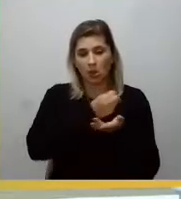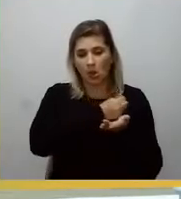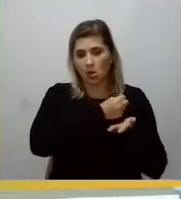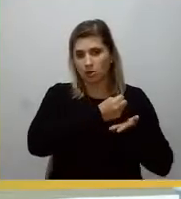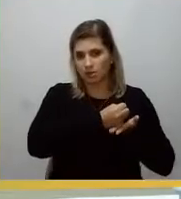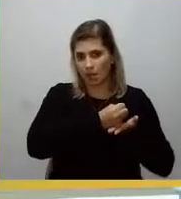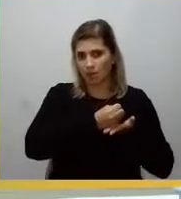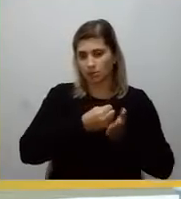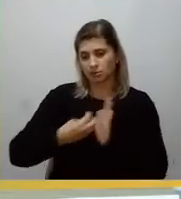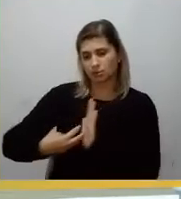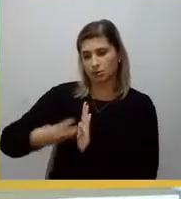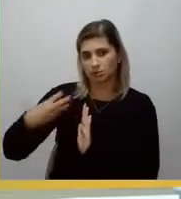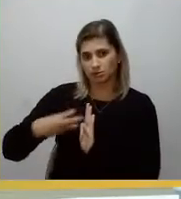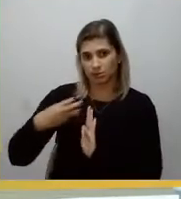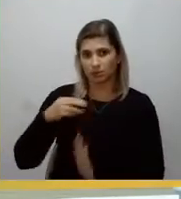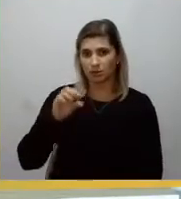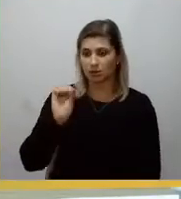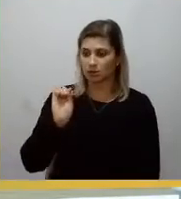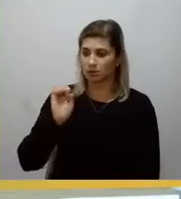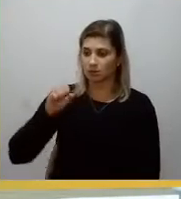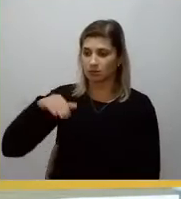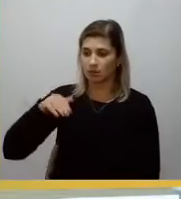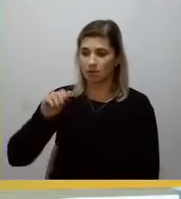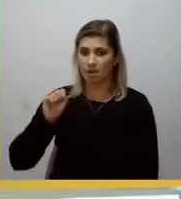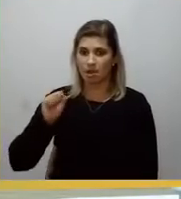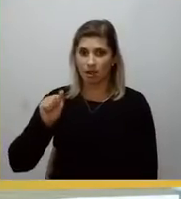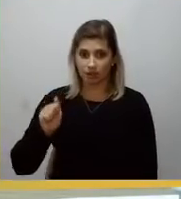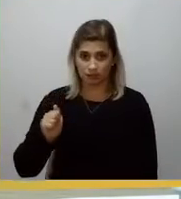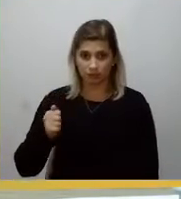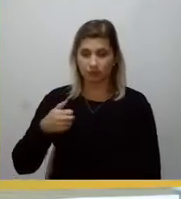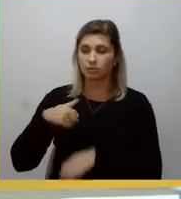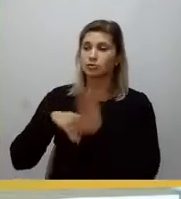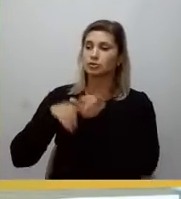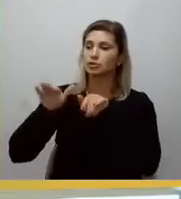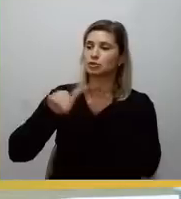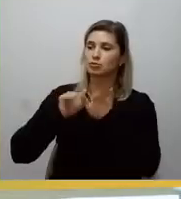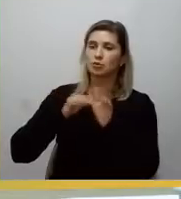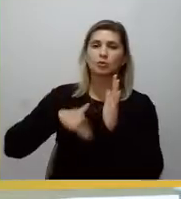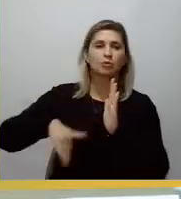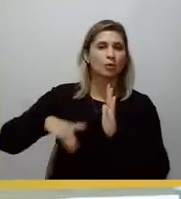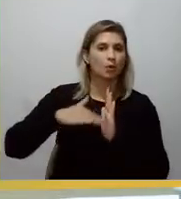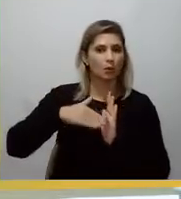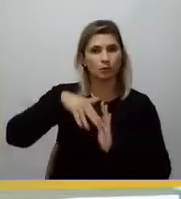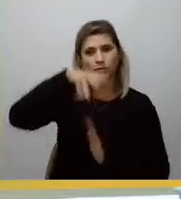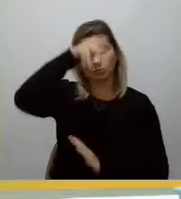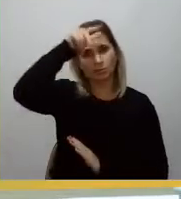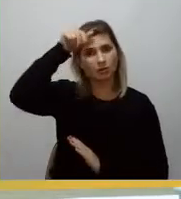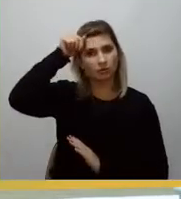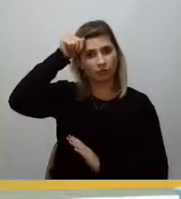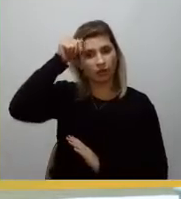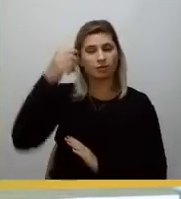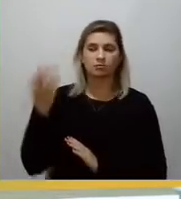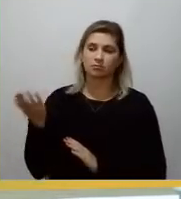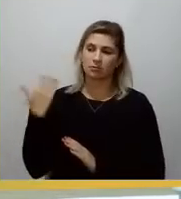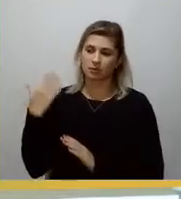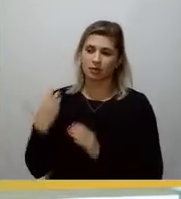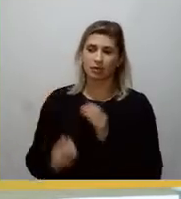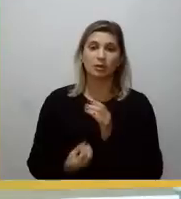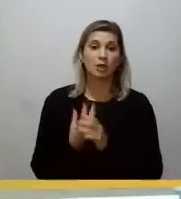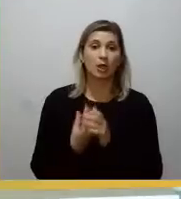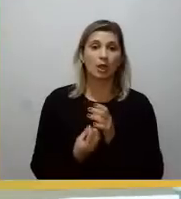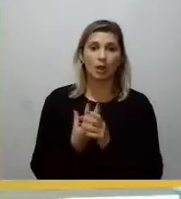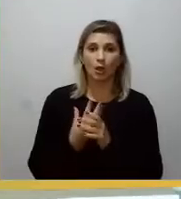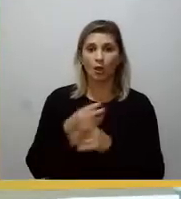terceirizados da Cemasa, e até por conta disso a gente chamou todos os prefeitos desde a criação da Cemasa, no ano